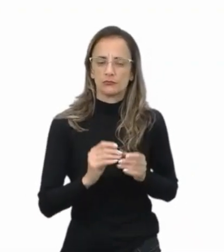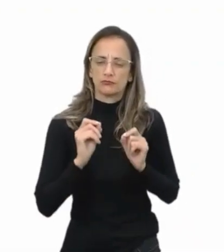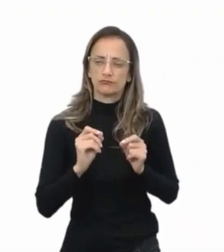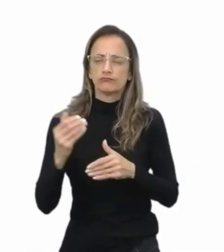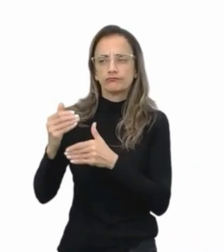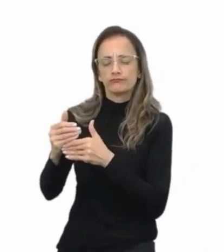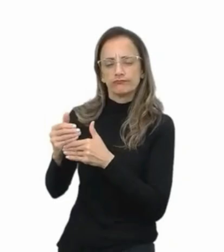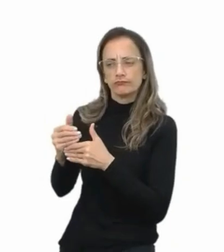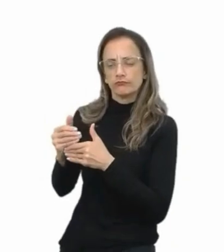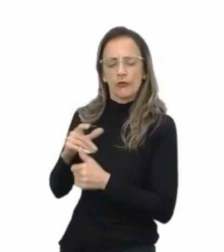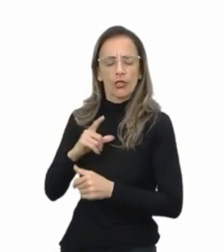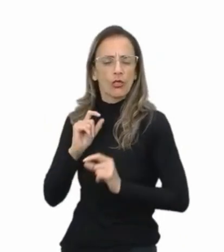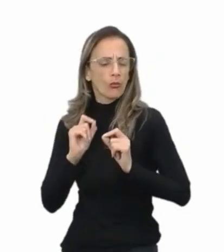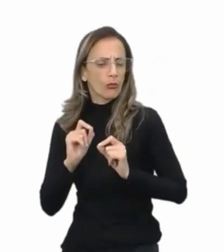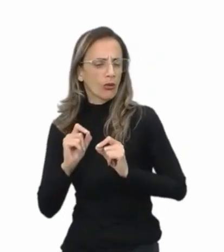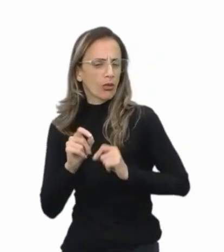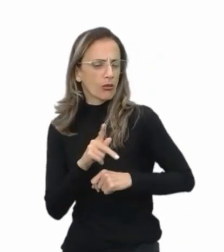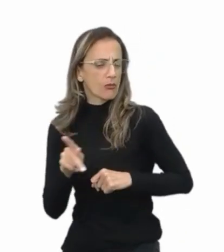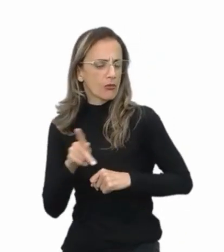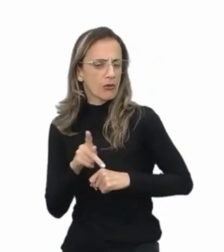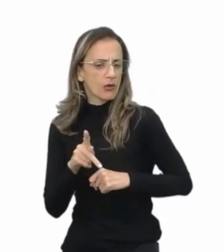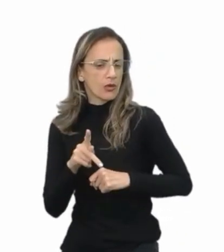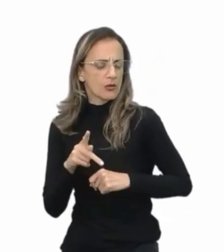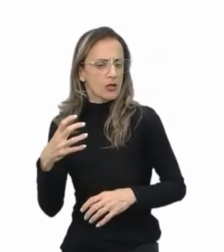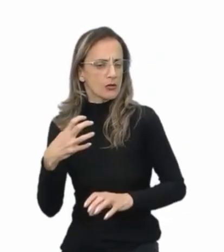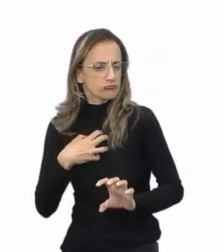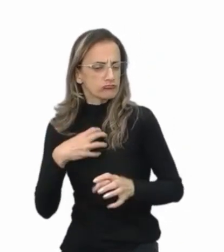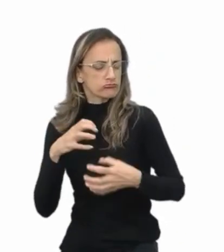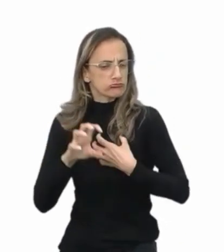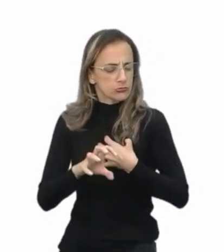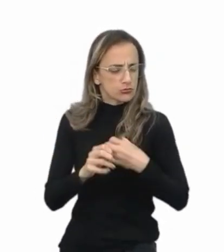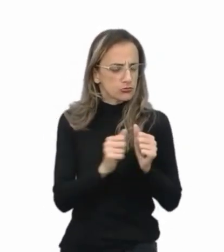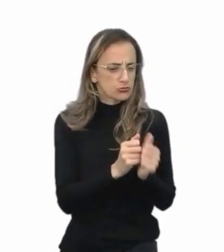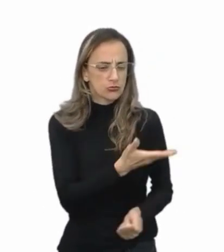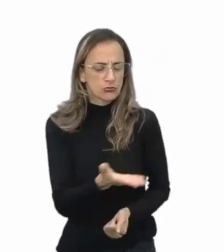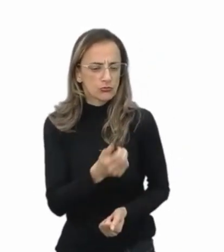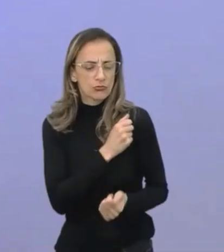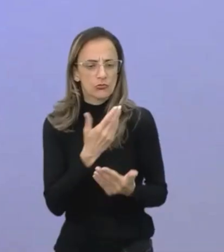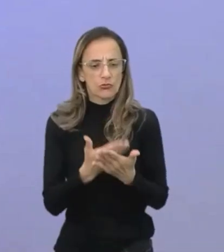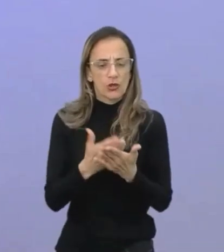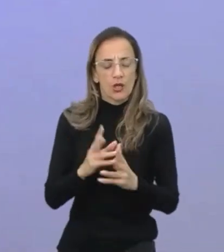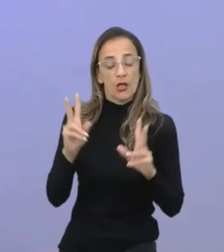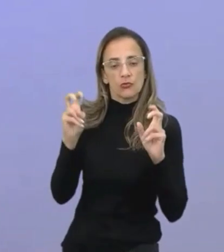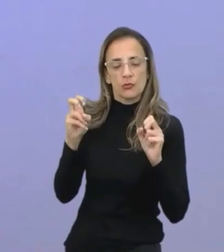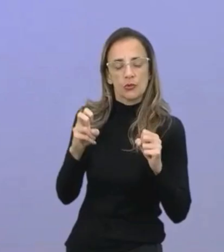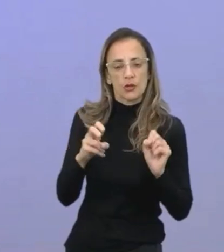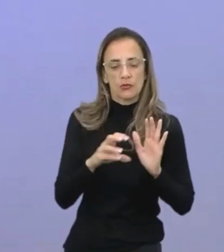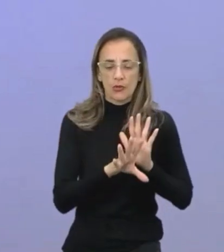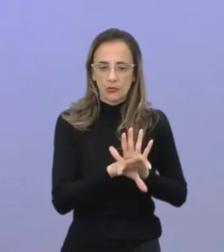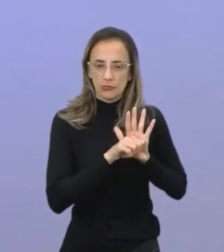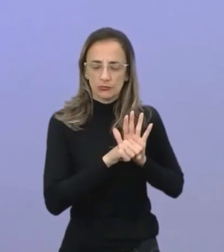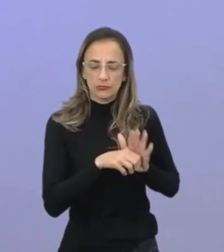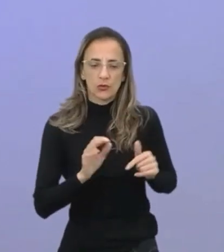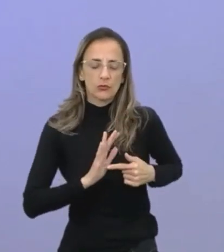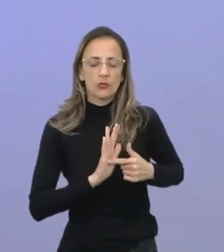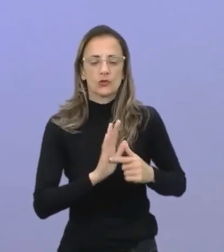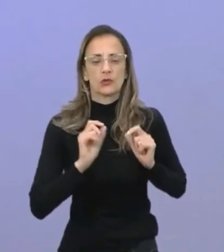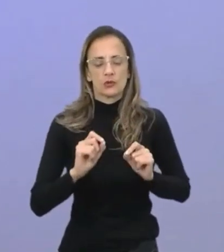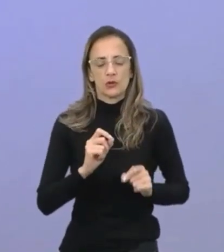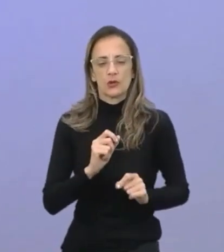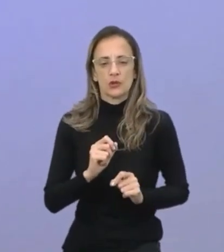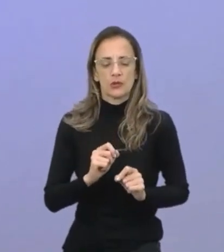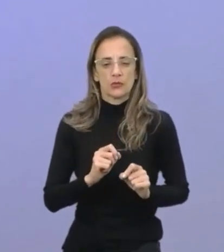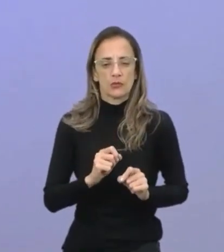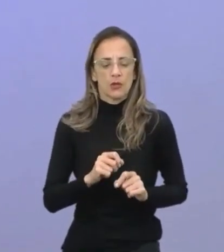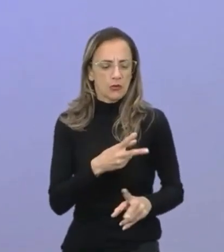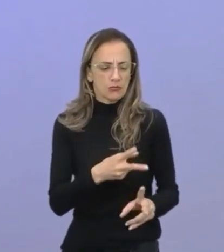slide a gente vai ter, professores, a sensibilização junto com seus estudantes a respeito de sensores. Então a gente vai mostrar para os estudantes ali que os sensores eles